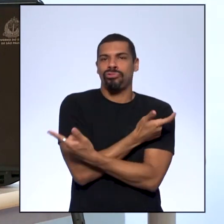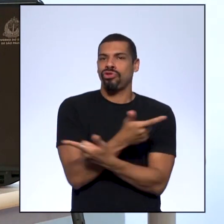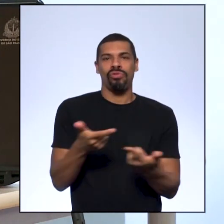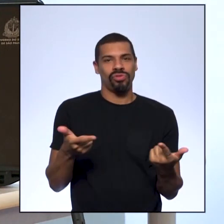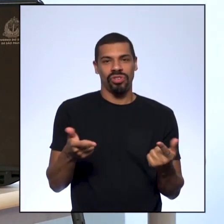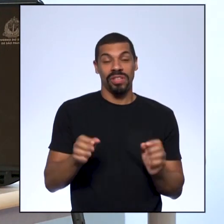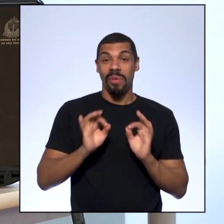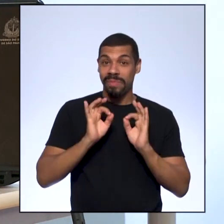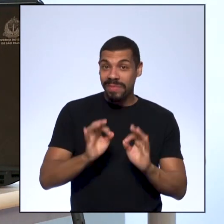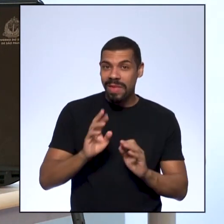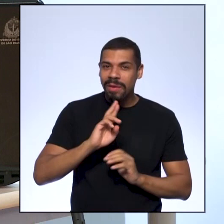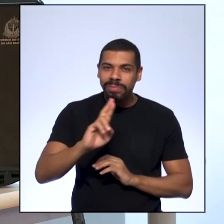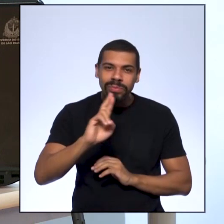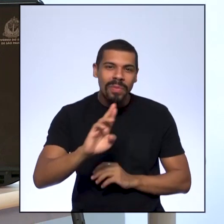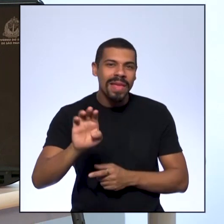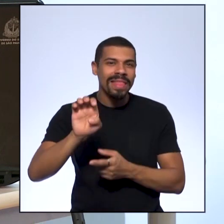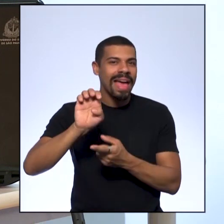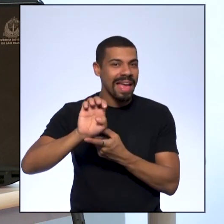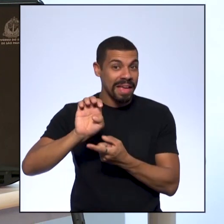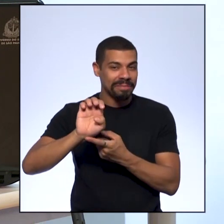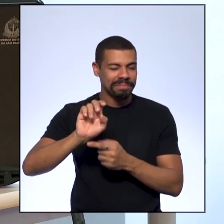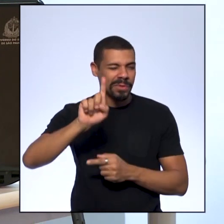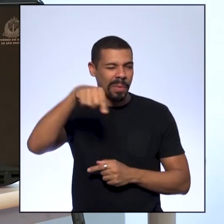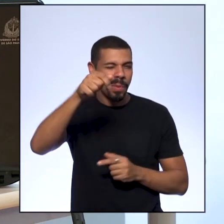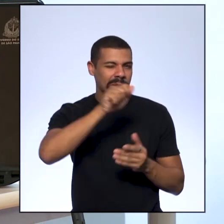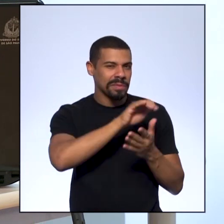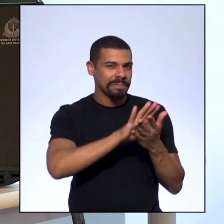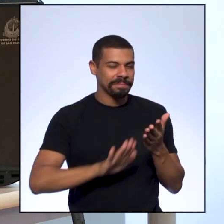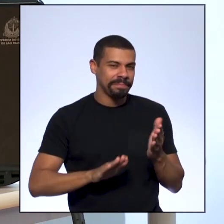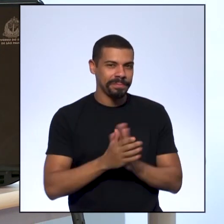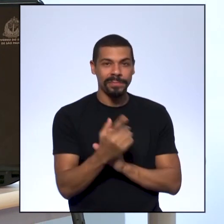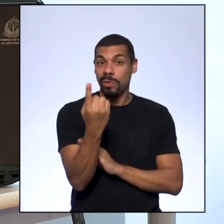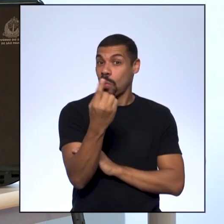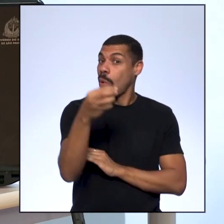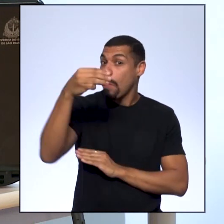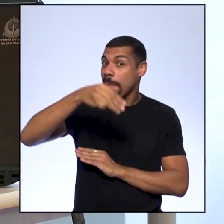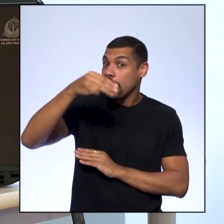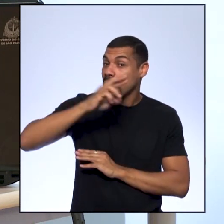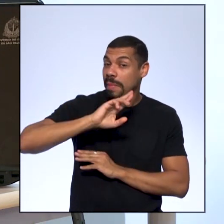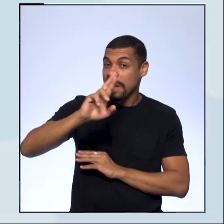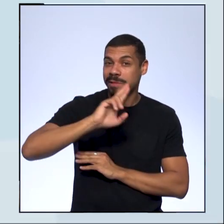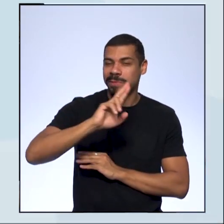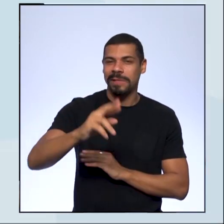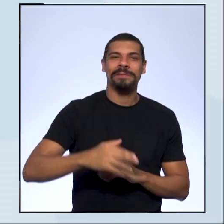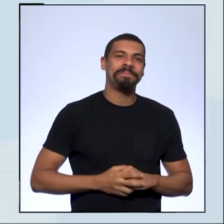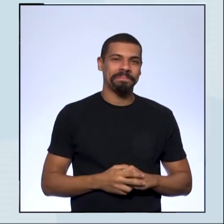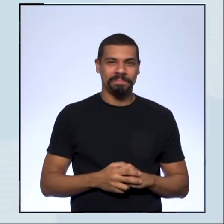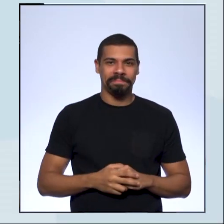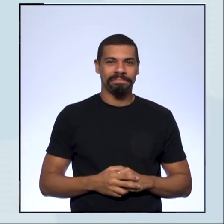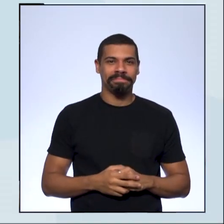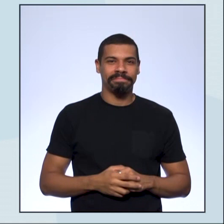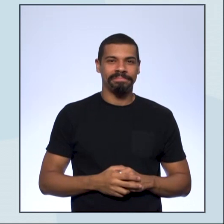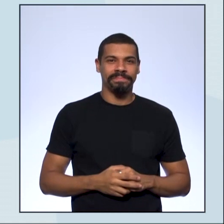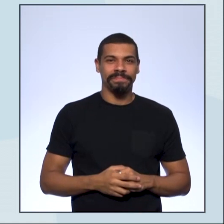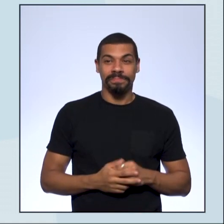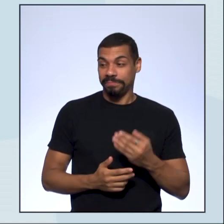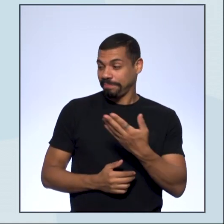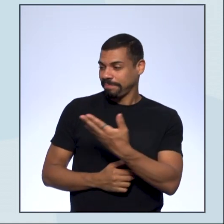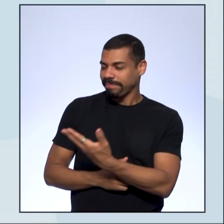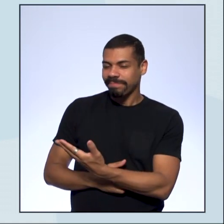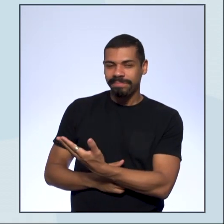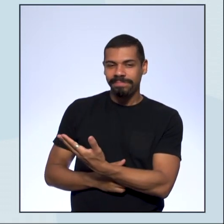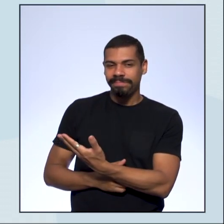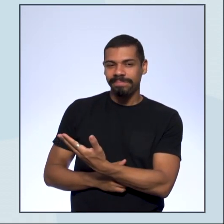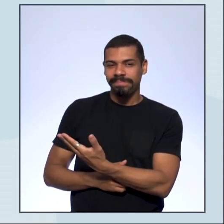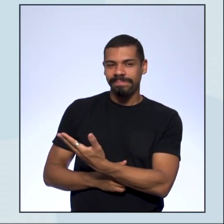para o próximo exercício, então. Vocês também vão ter 1 minuto para responder no chat. Vai aparecer aí na tela para vocês agora. Tá? Os tipos de